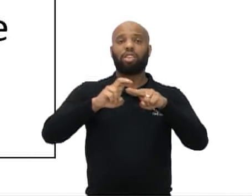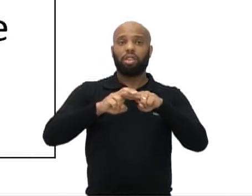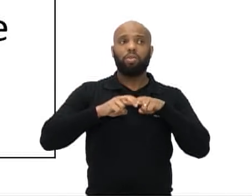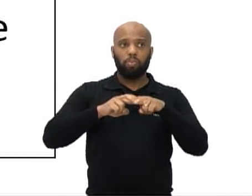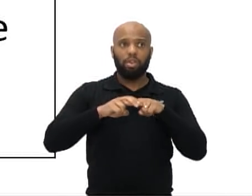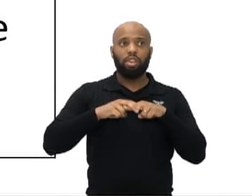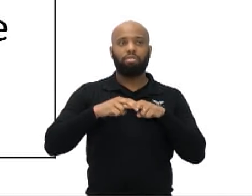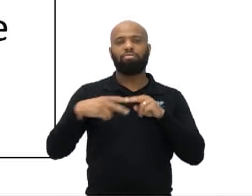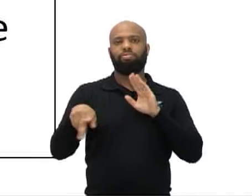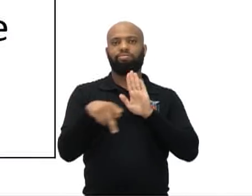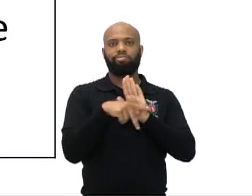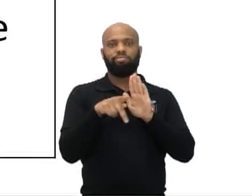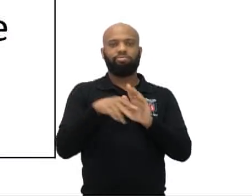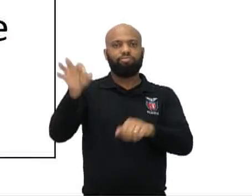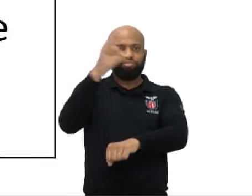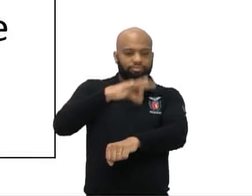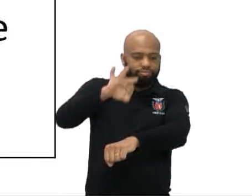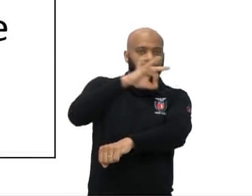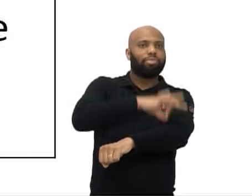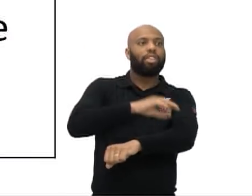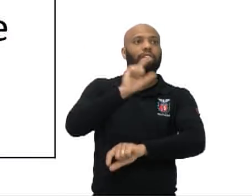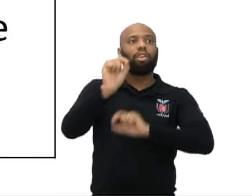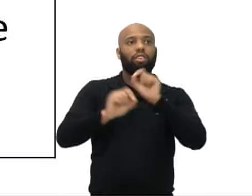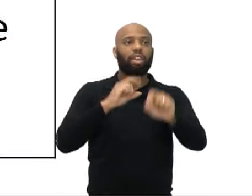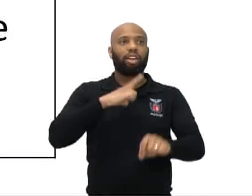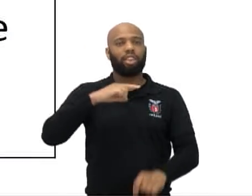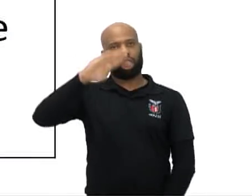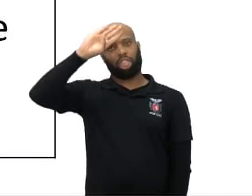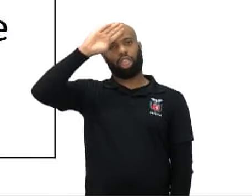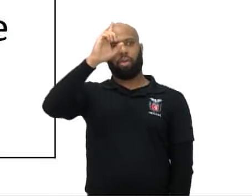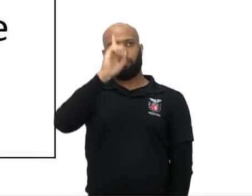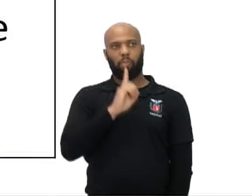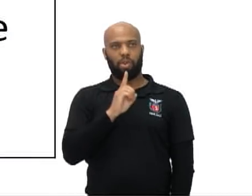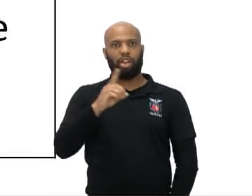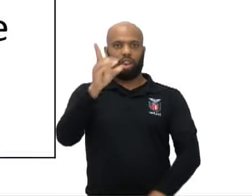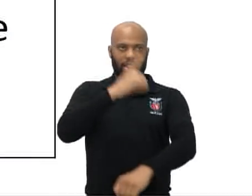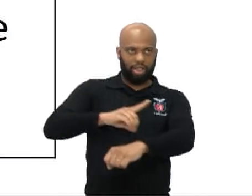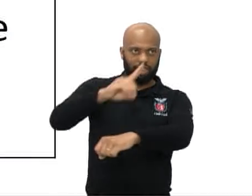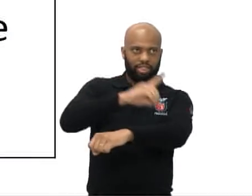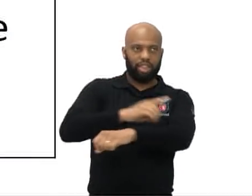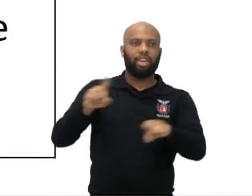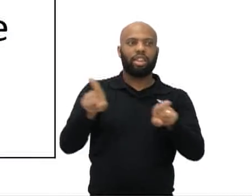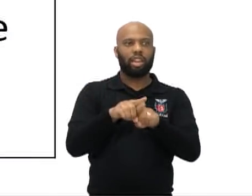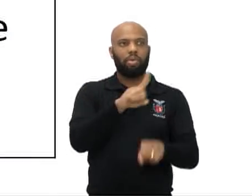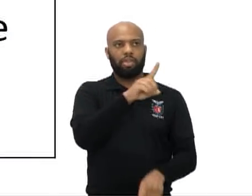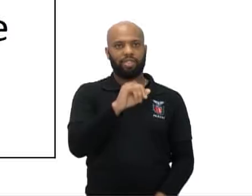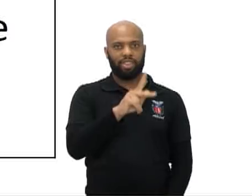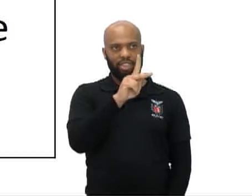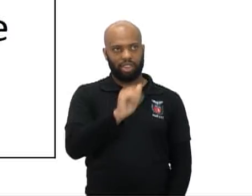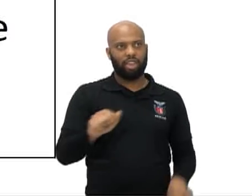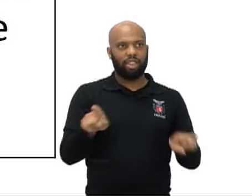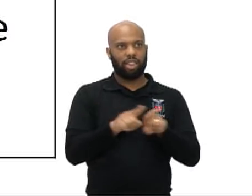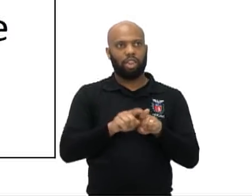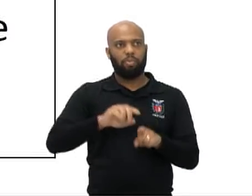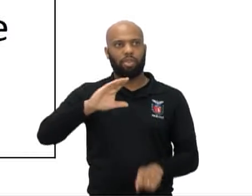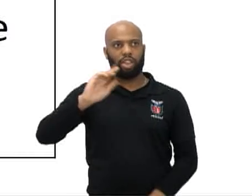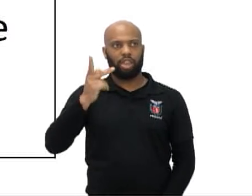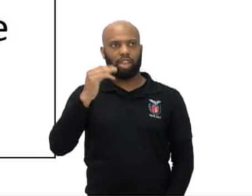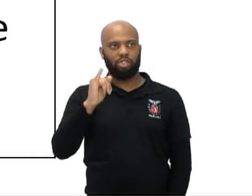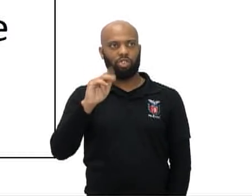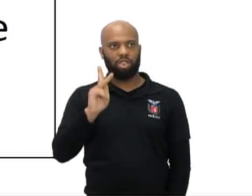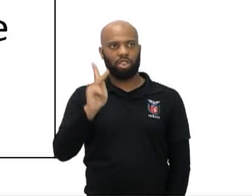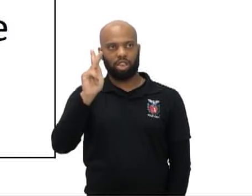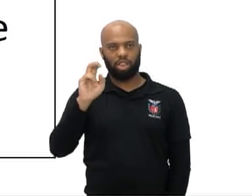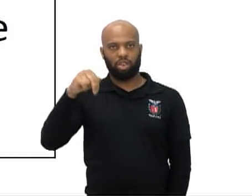por insetos, nós temos a febre amarela, a dengue, a zika e a chikungunya. Elas são não causadas,